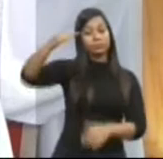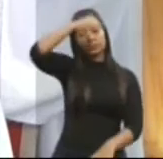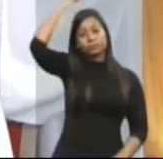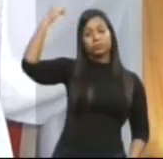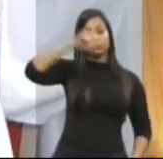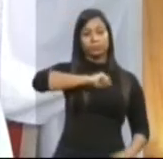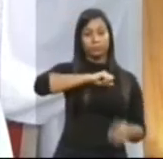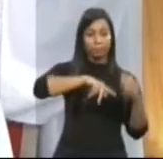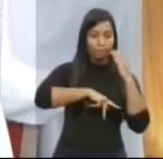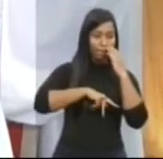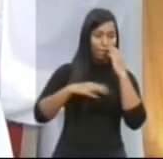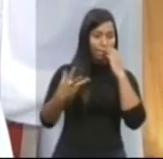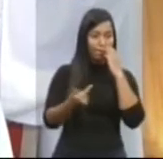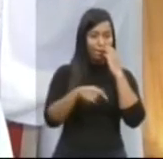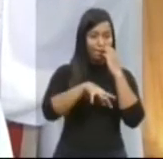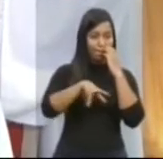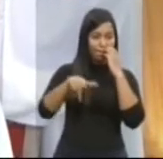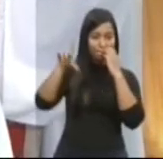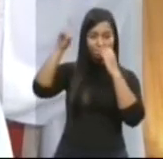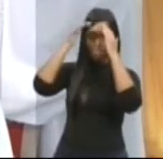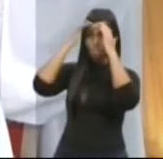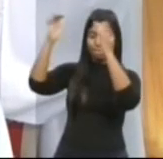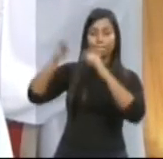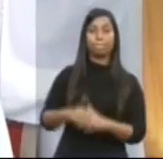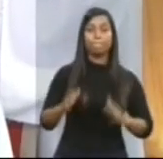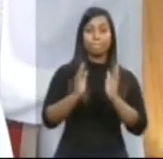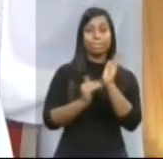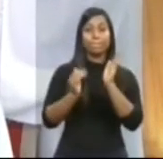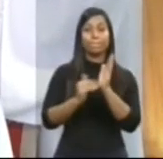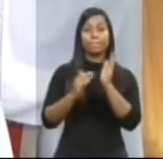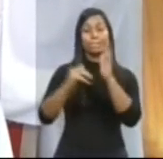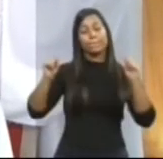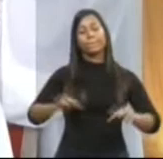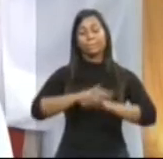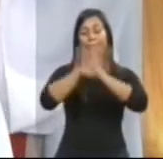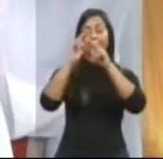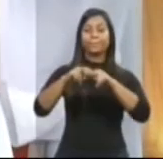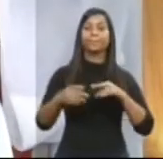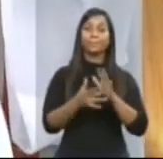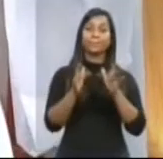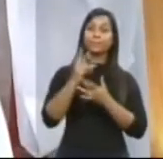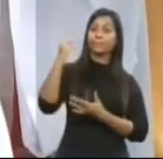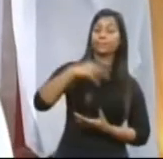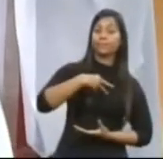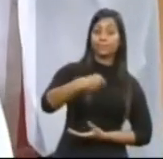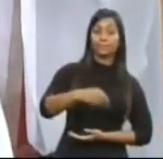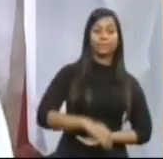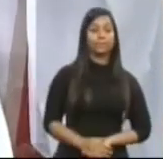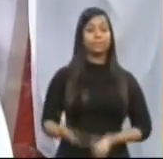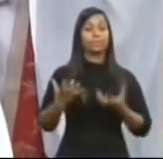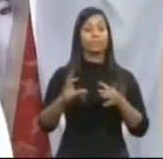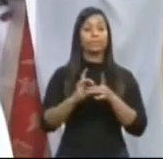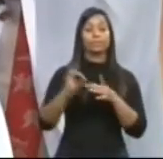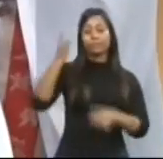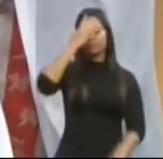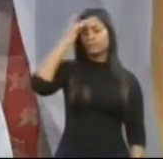os santos apóstolos e todos que neste mundo vos serviram, a fim de vos louvarmos e glorificarmos por Jesus Cristo, vosso